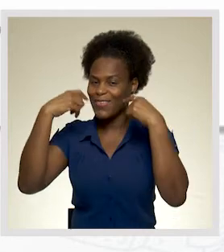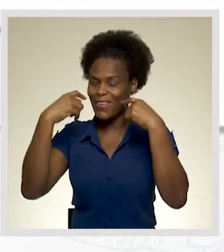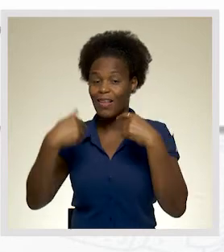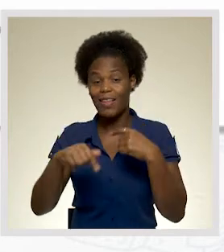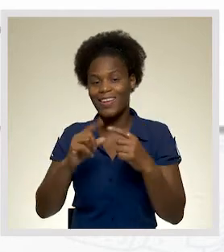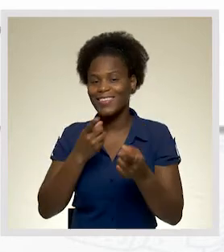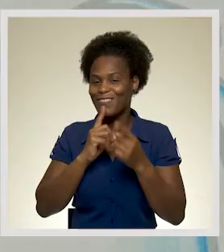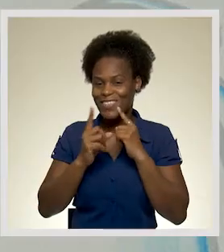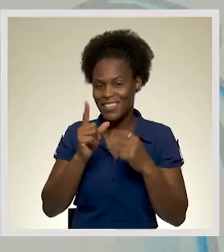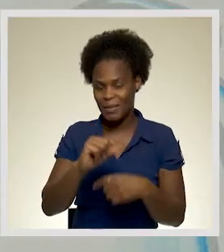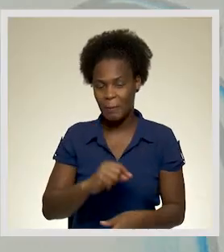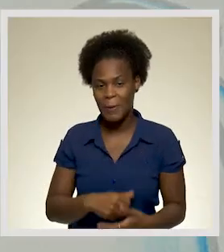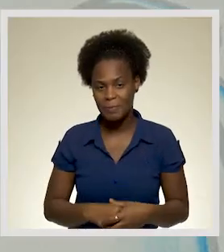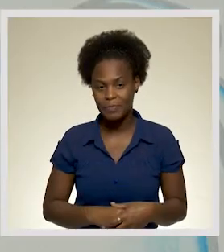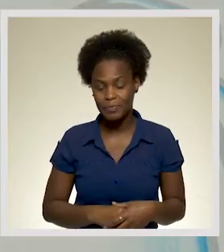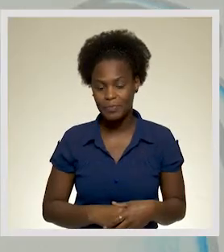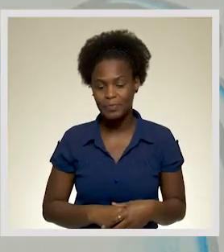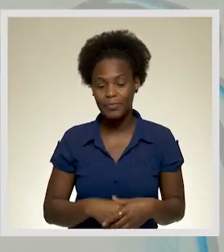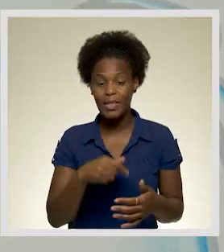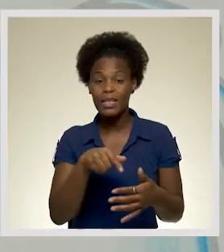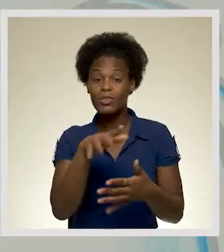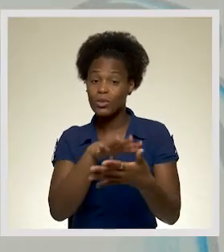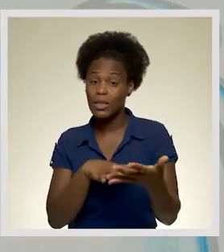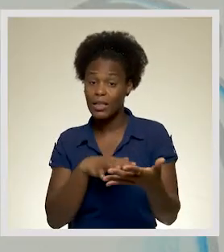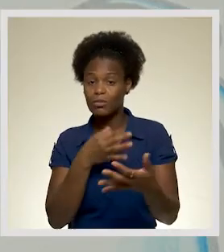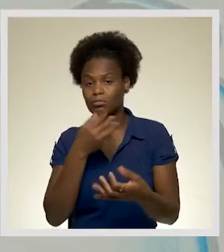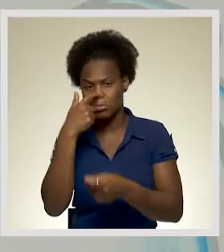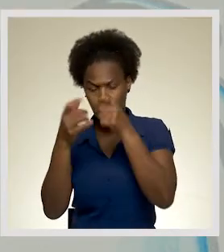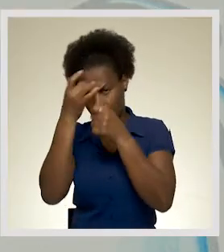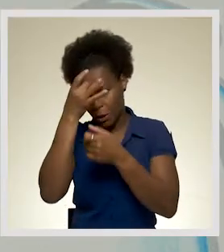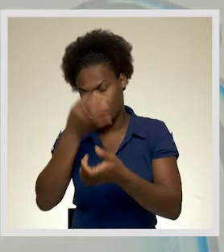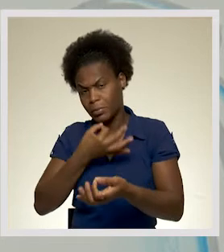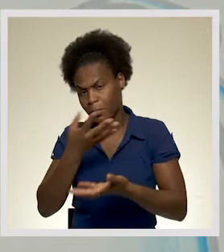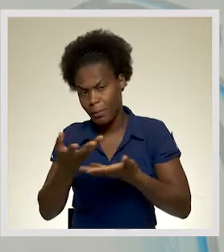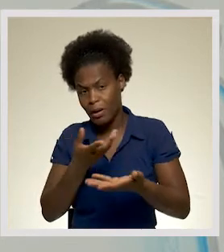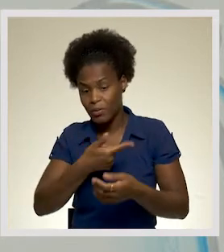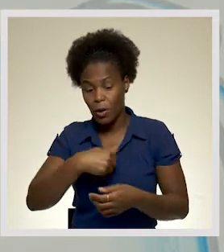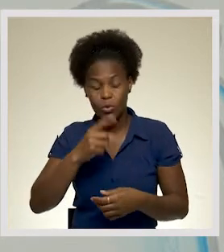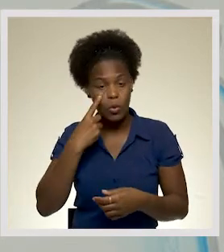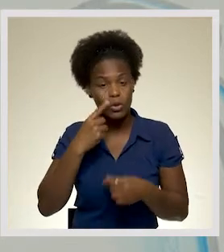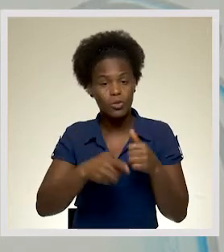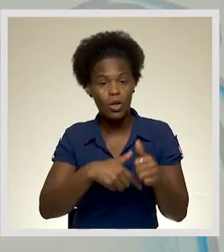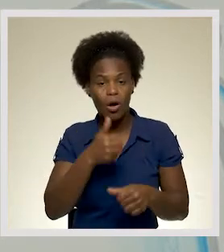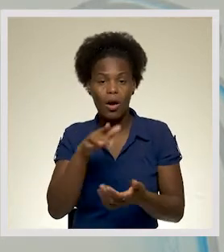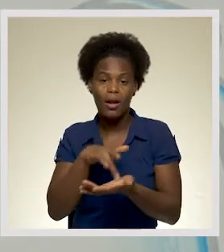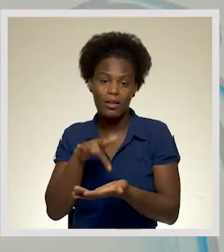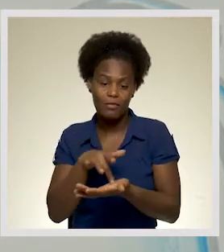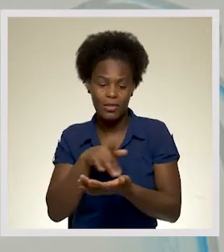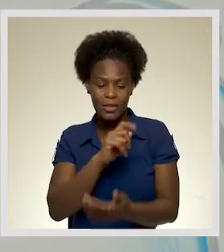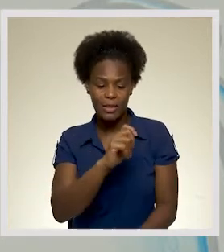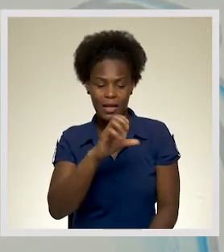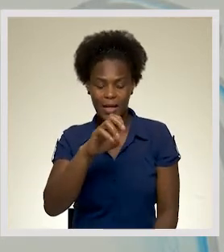divertida. Nesses textos, comentários, passamos a conhecer melhor a obra de Eça de